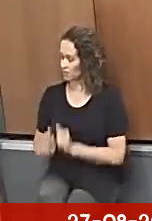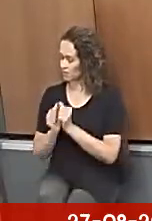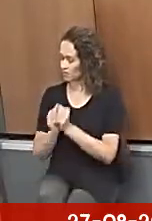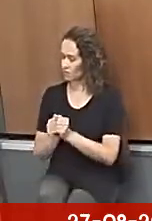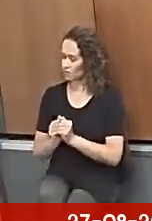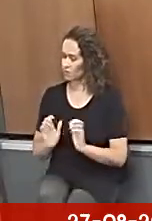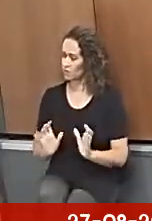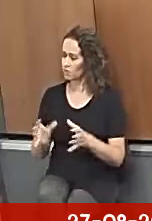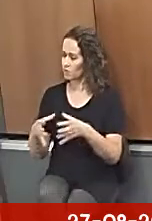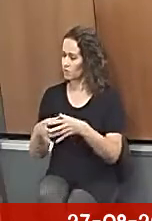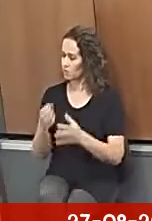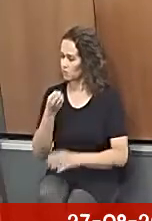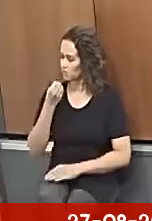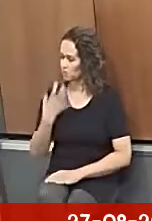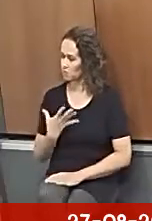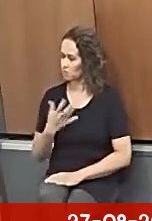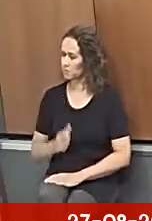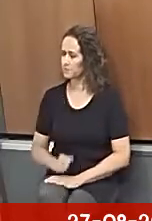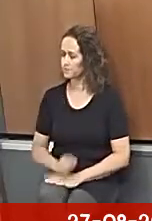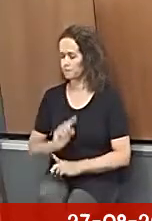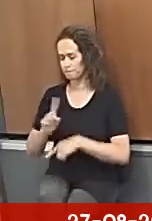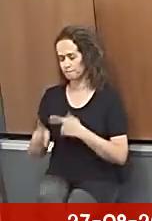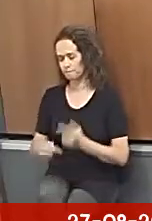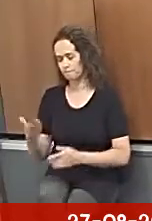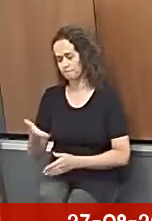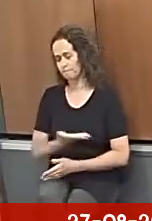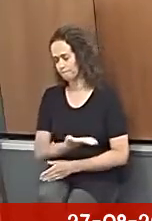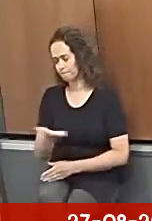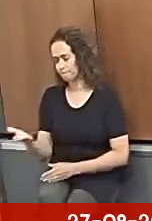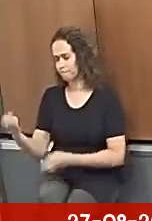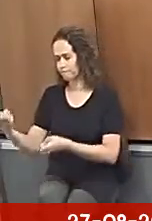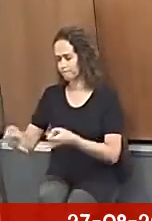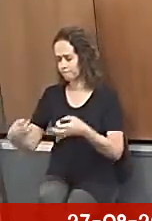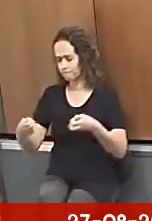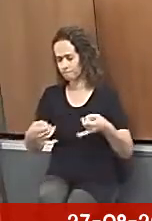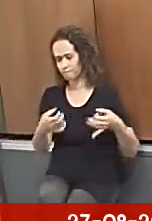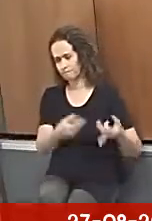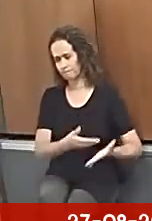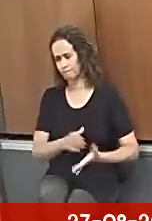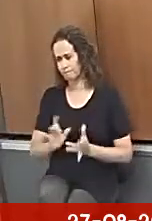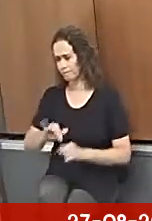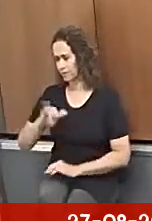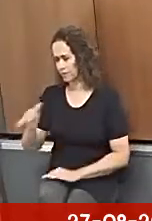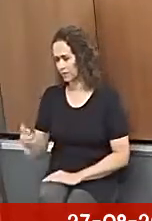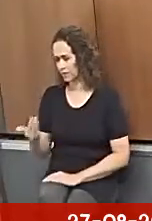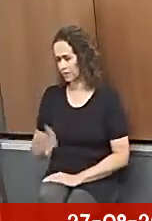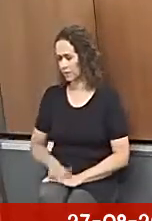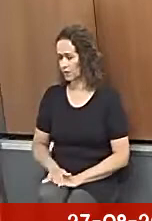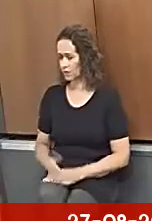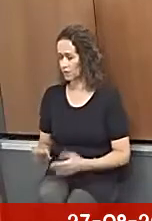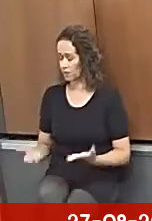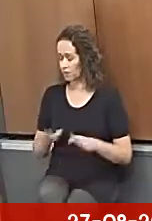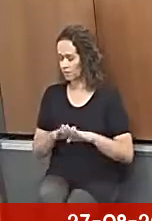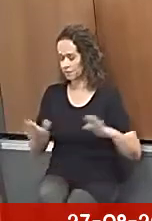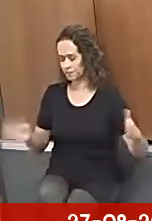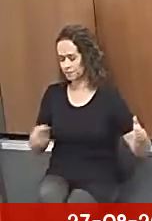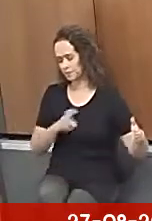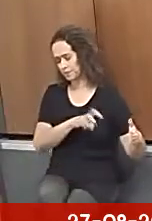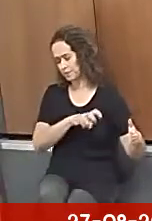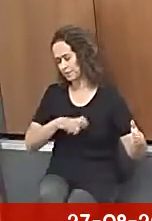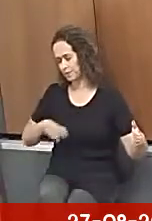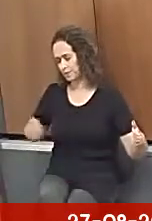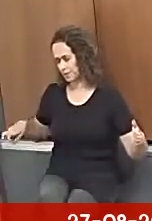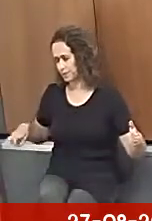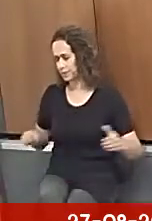deputado daqui a pouco eu passo a palavra vossas excelências então vamos compor a mesa professor cleiton vão chamar aqui